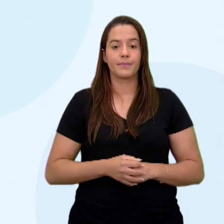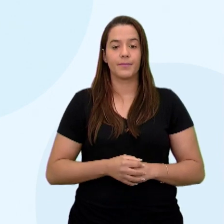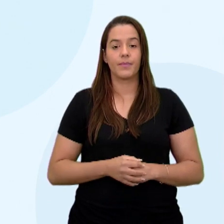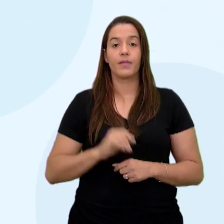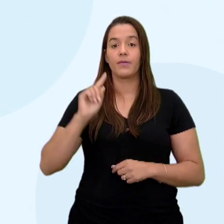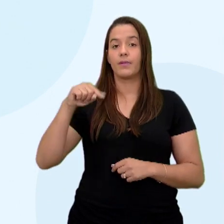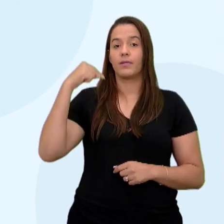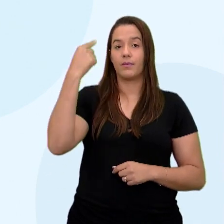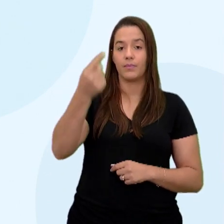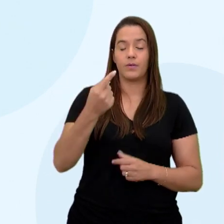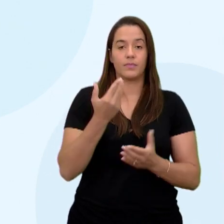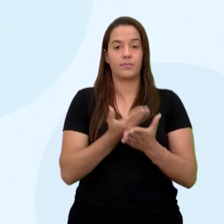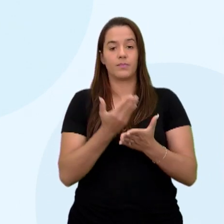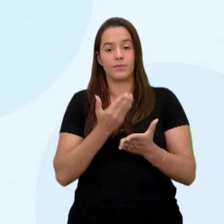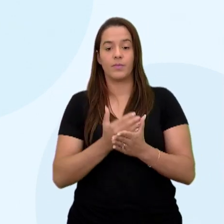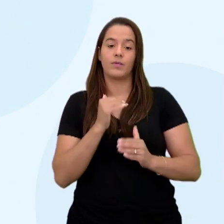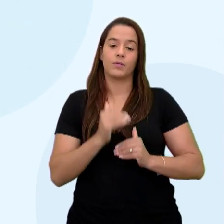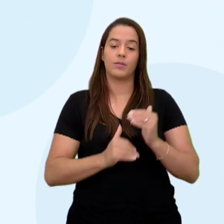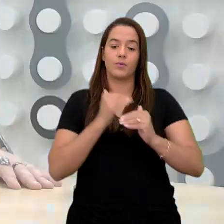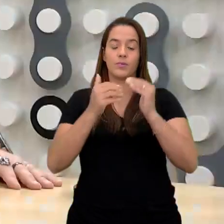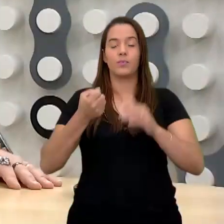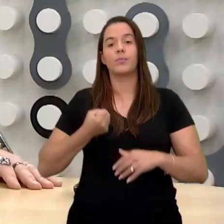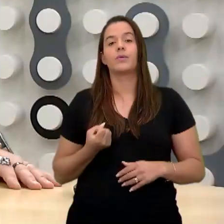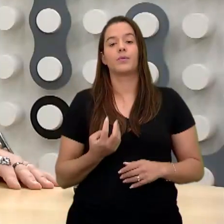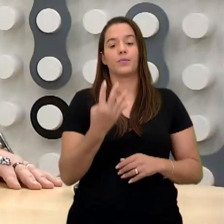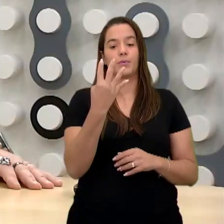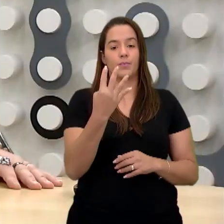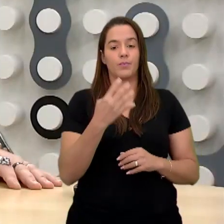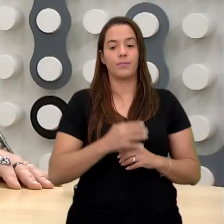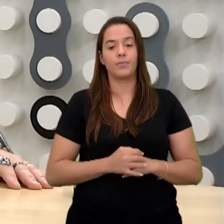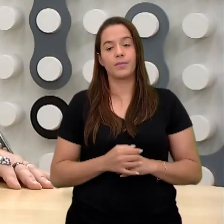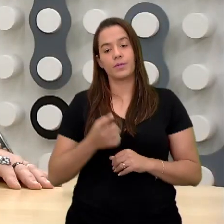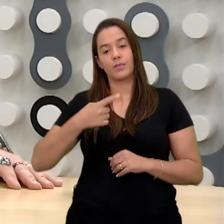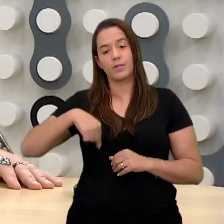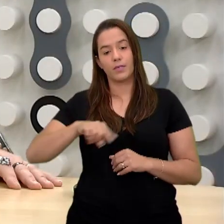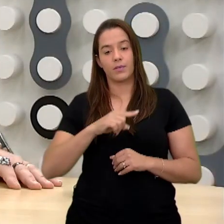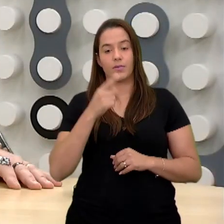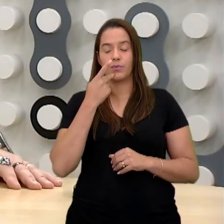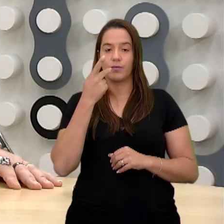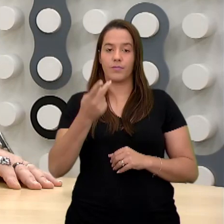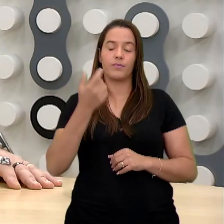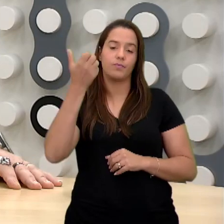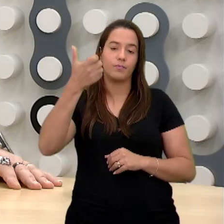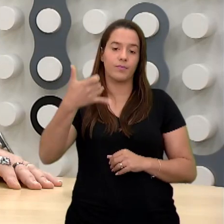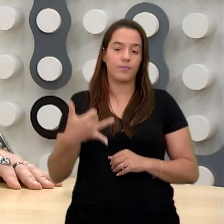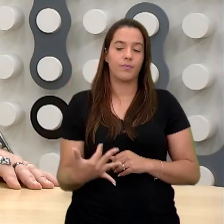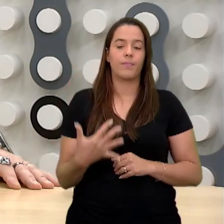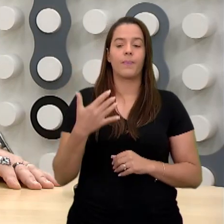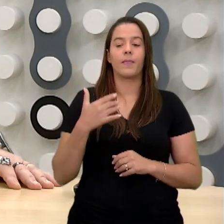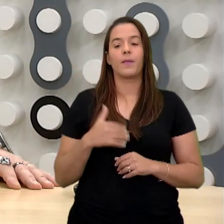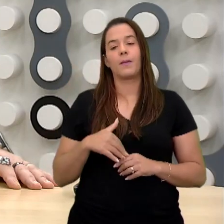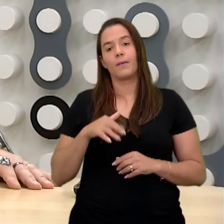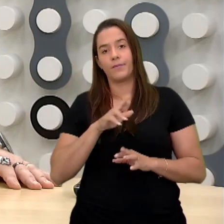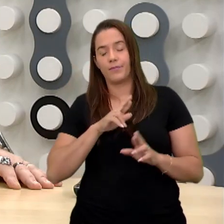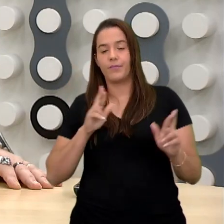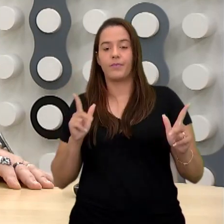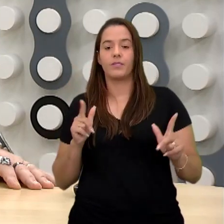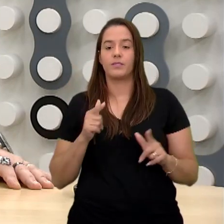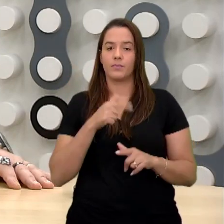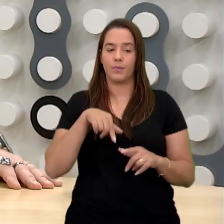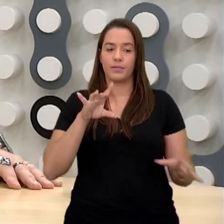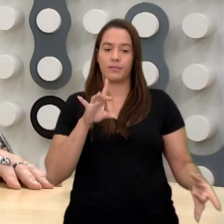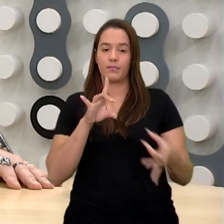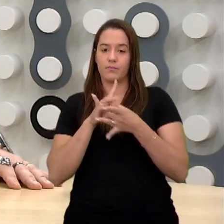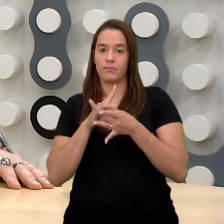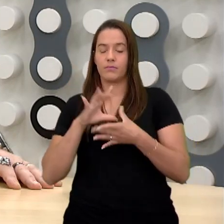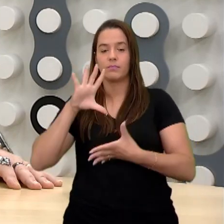teremos na próxima aula o desenvolvimento 4, que nós vamos lá retratar né, uma parte um pouco diferente, mas que faz parte